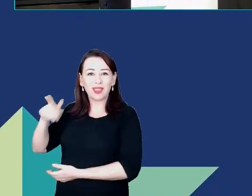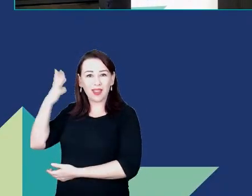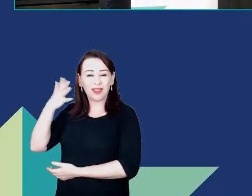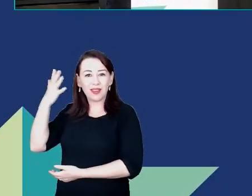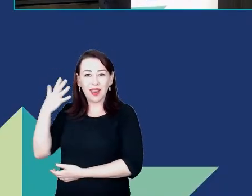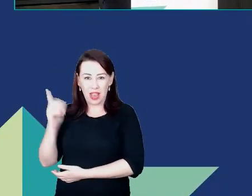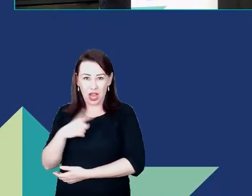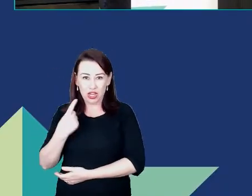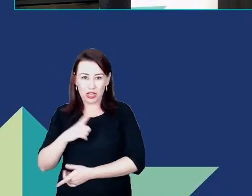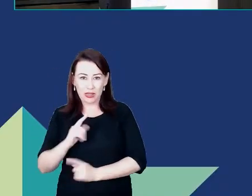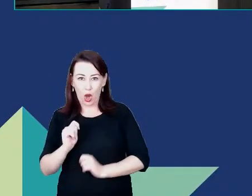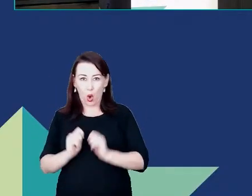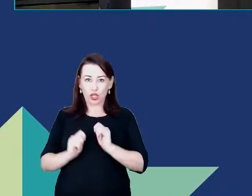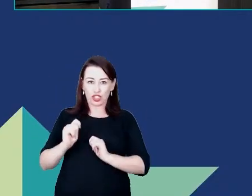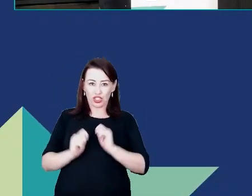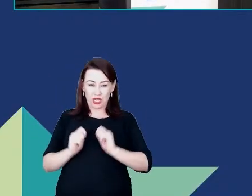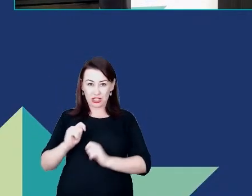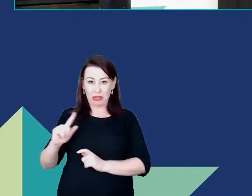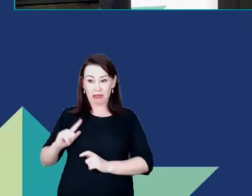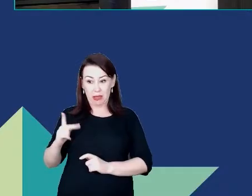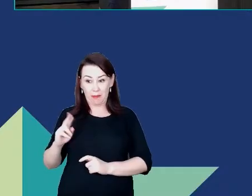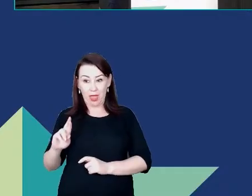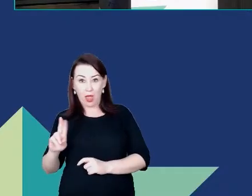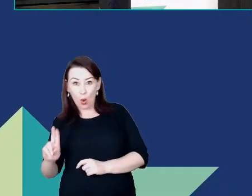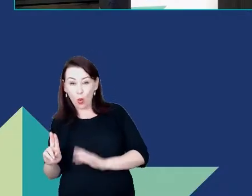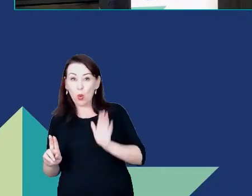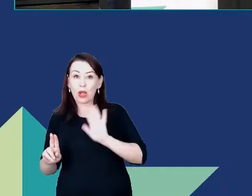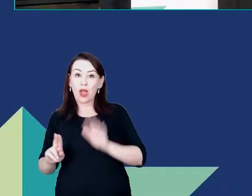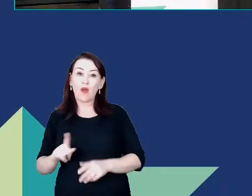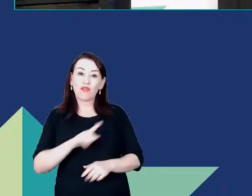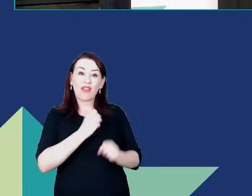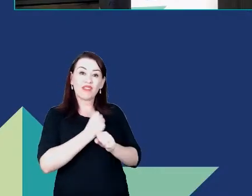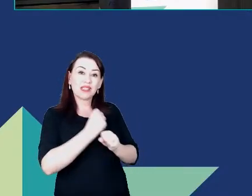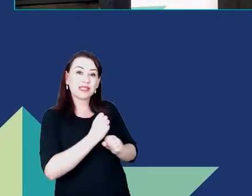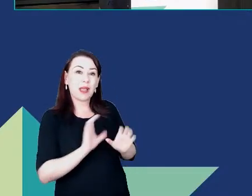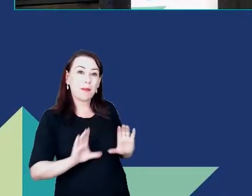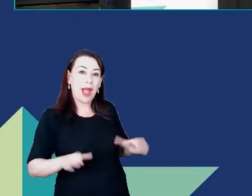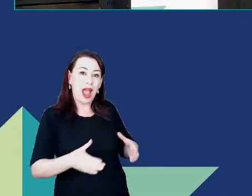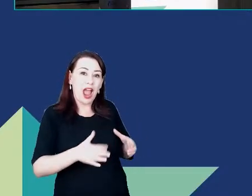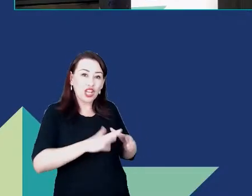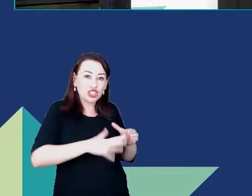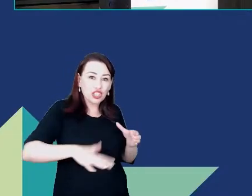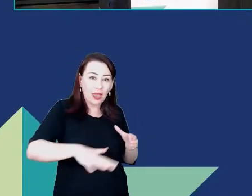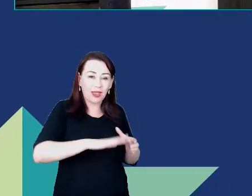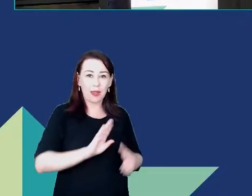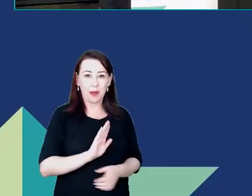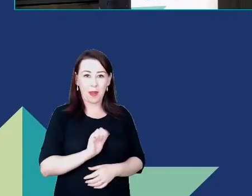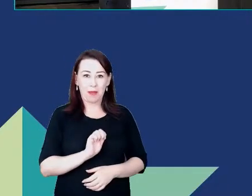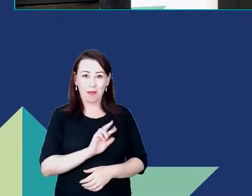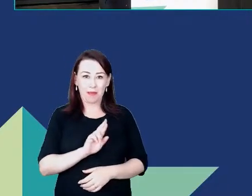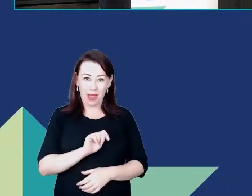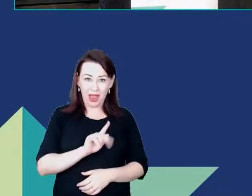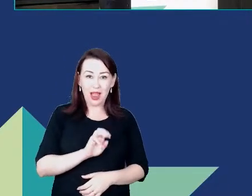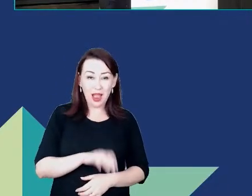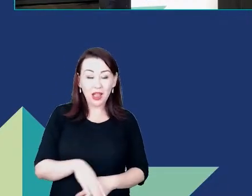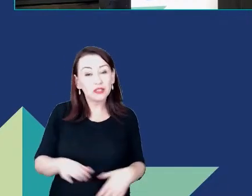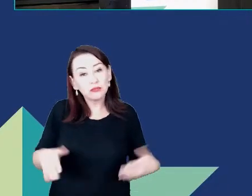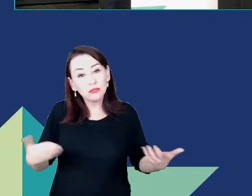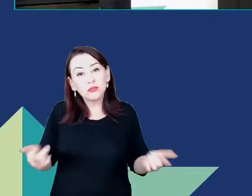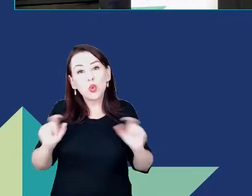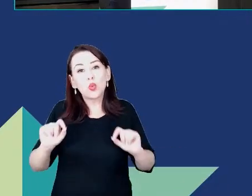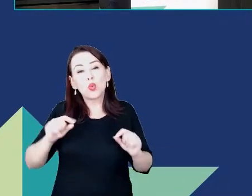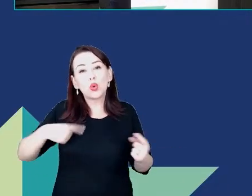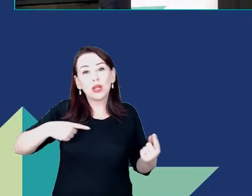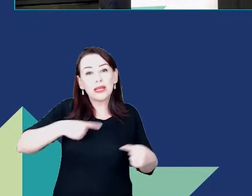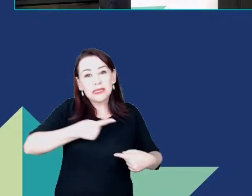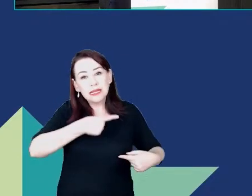vou ter uma PRU, eu vou ter uma outra estrutura, eu vou ter uma barragem. Então, esses conceitos, né? Acho que esse é o ciclo, né, que a gente trilhou, né, e